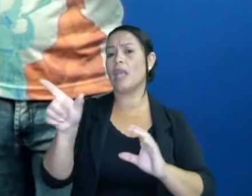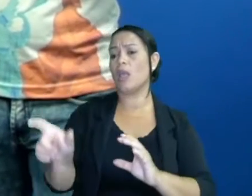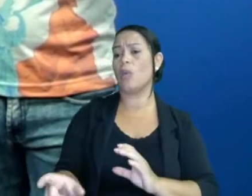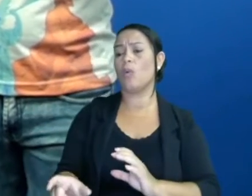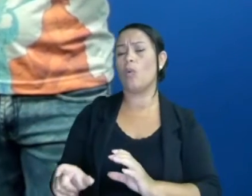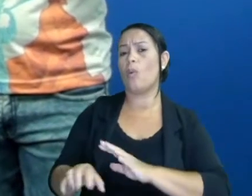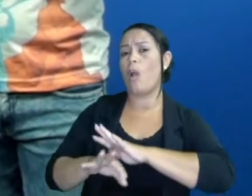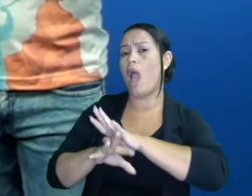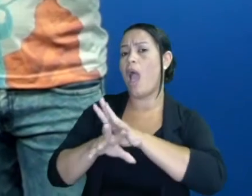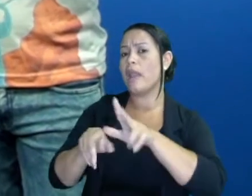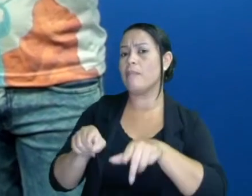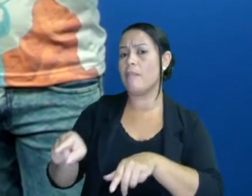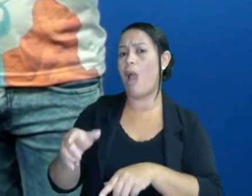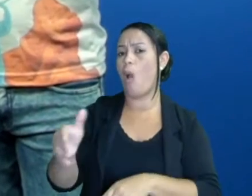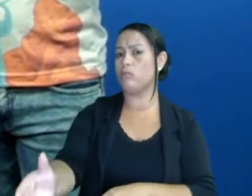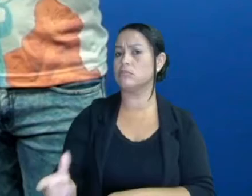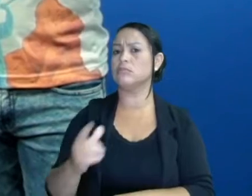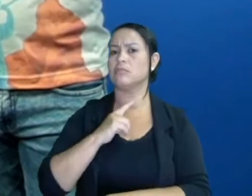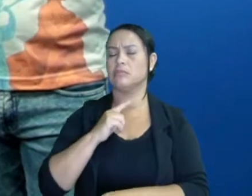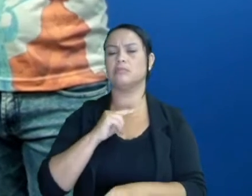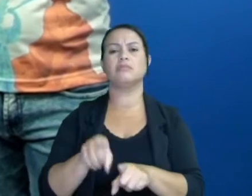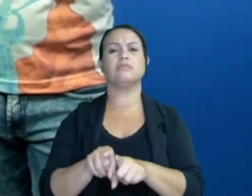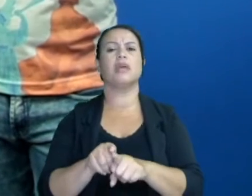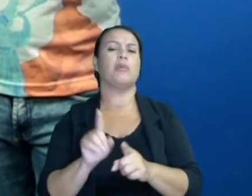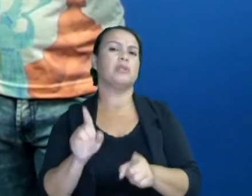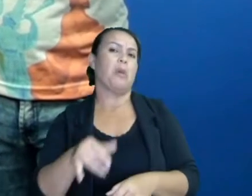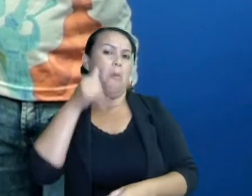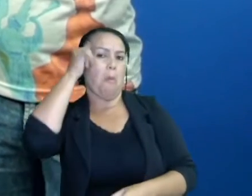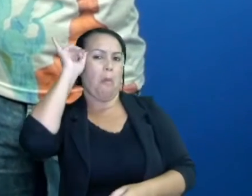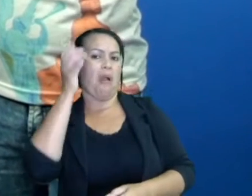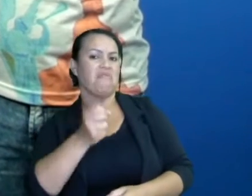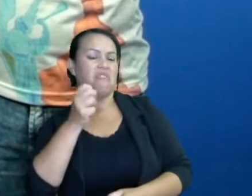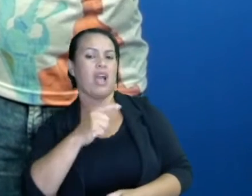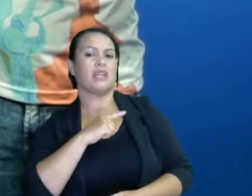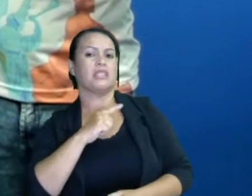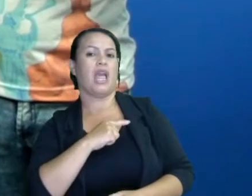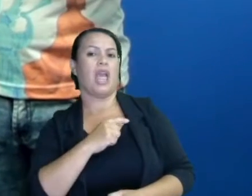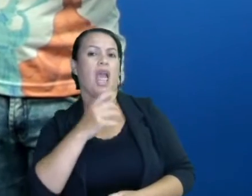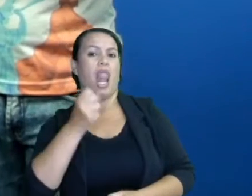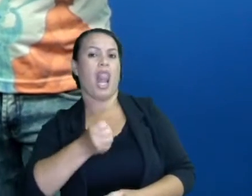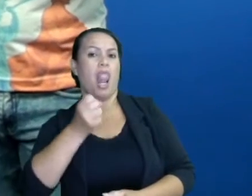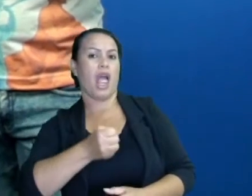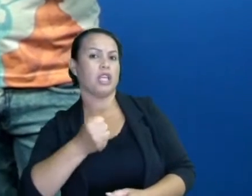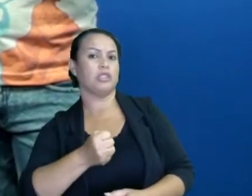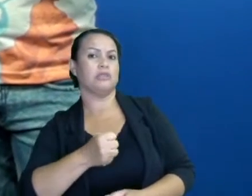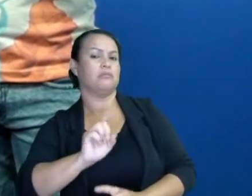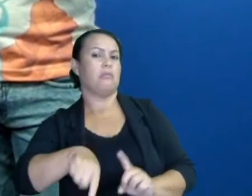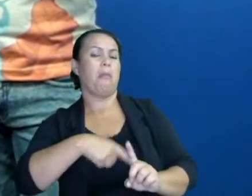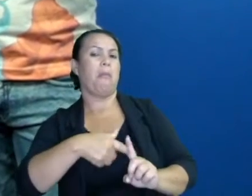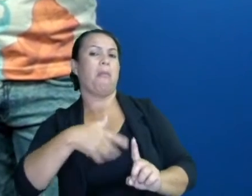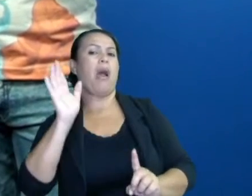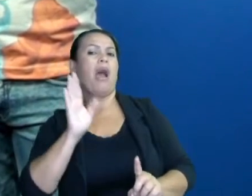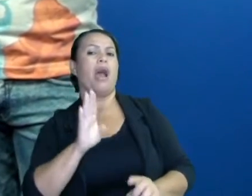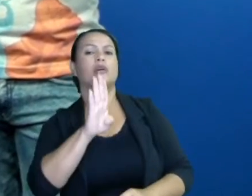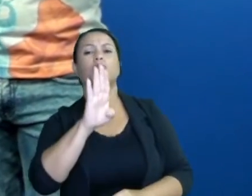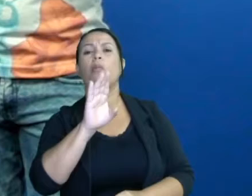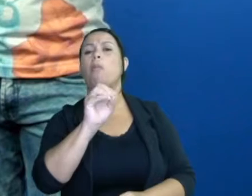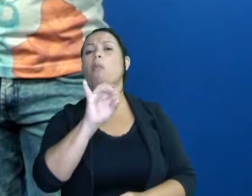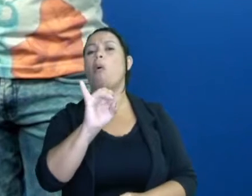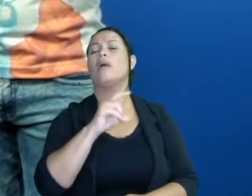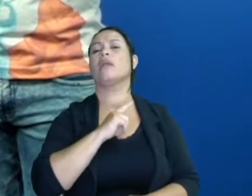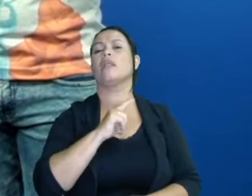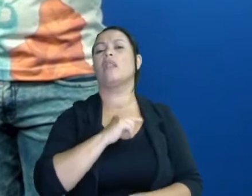Será você quer que seja uma vaca que produza bastante leite, seja um bovino que produza